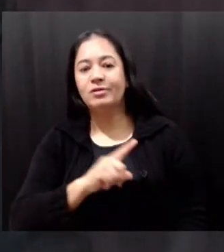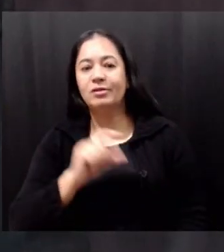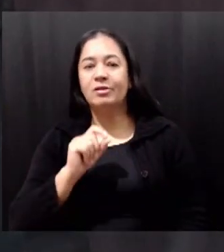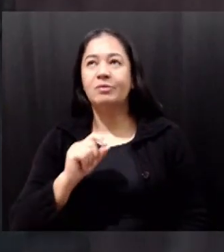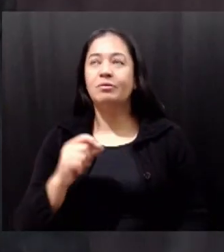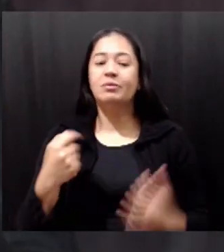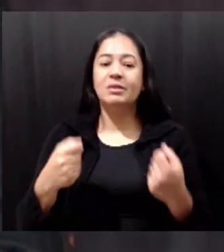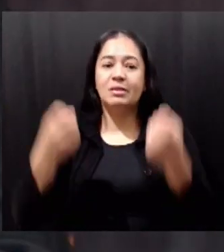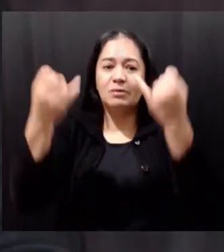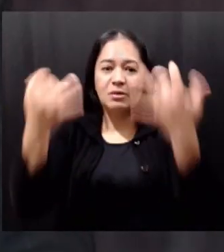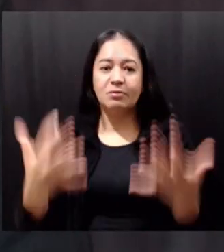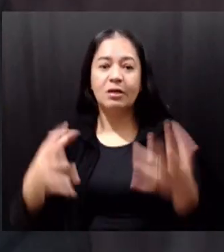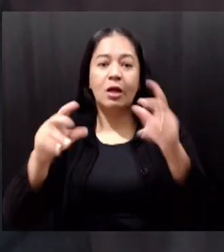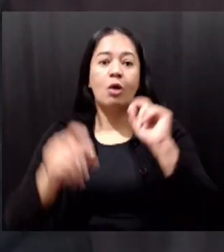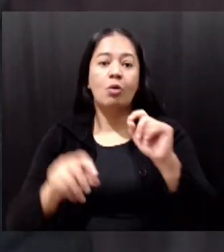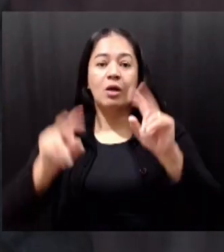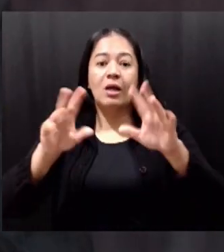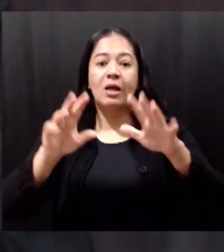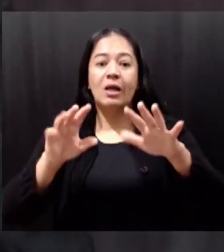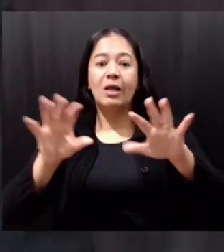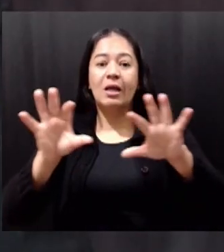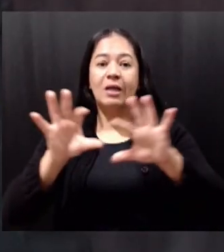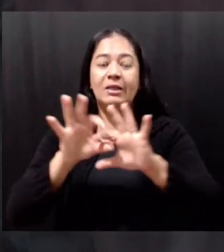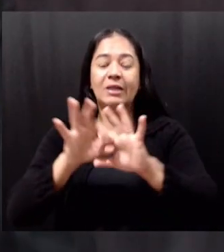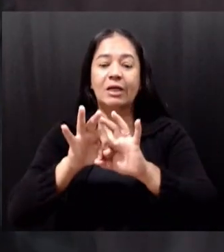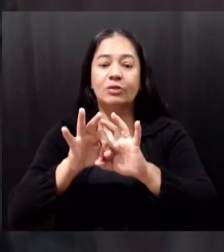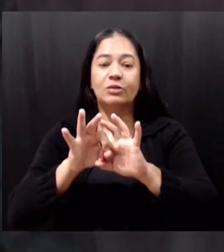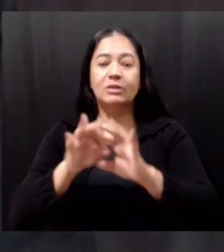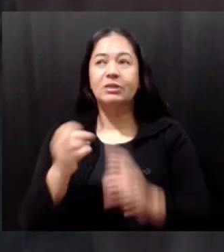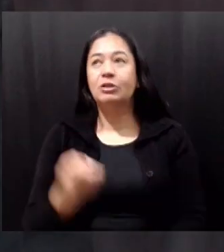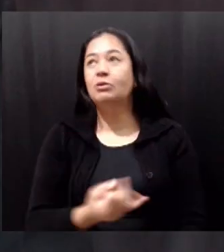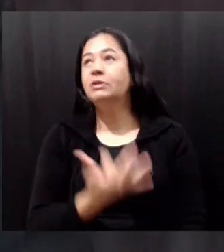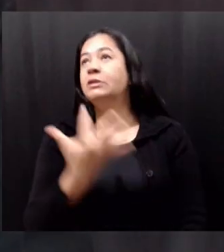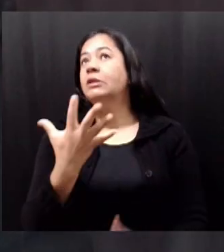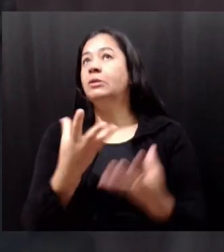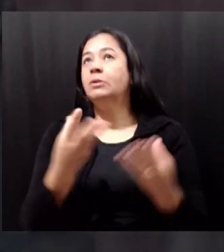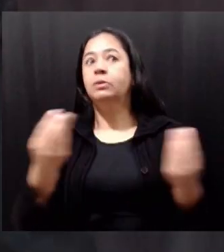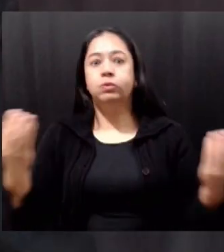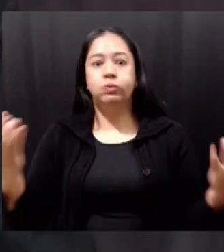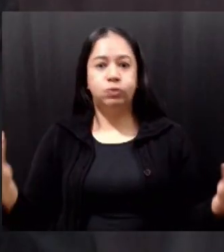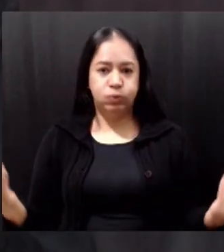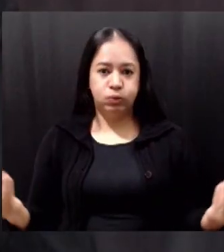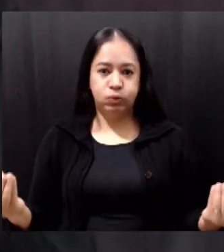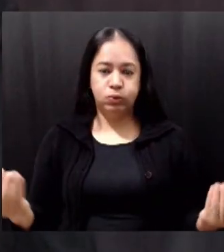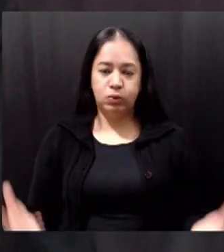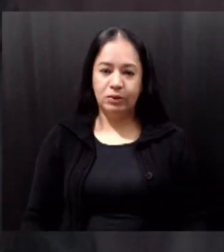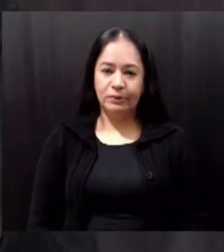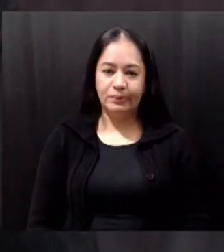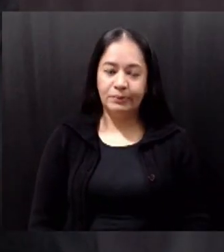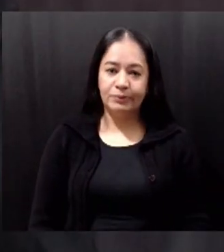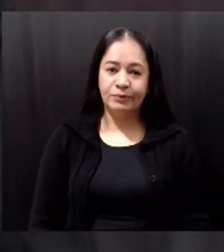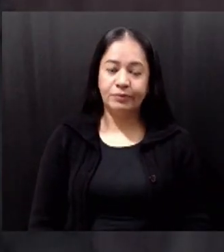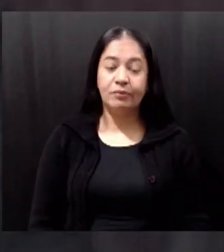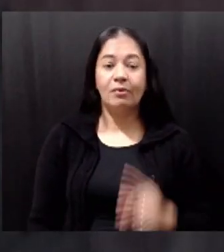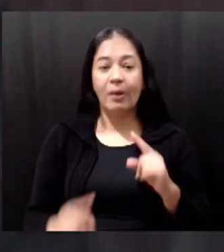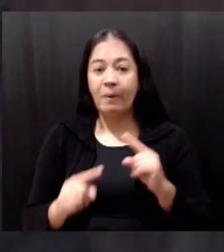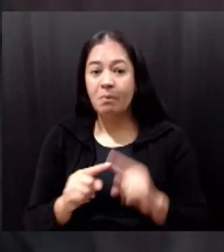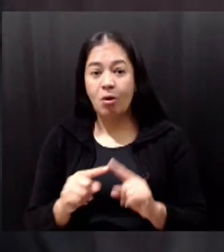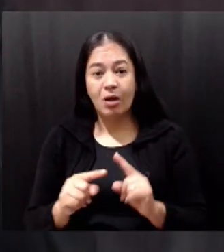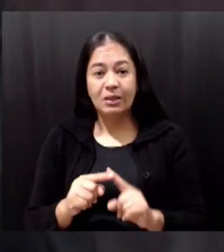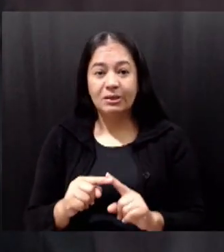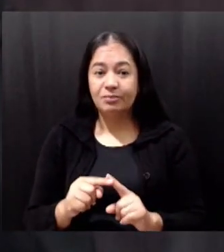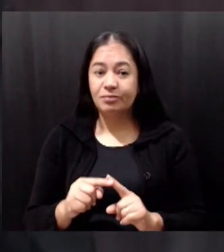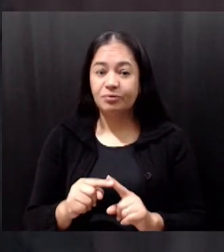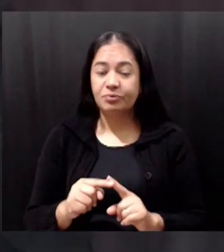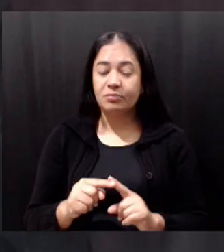a conexão exagerada, sobre a Aham. conexão em excesso. Porque a conexão controlada,